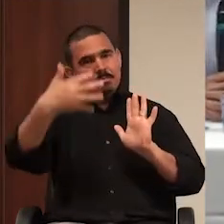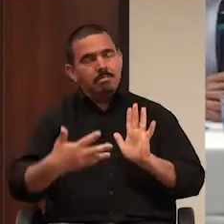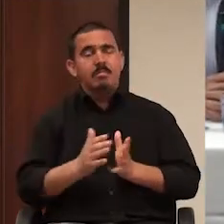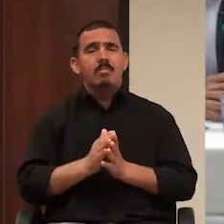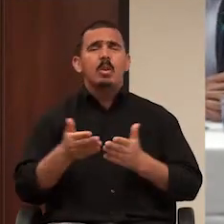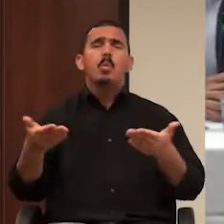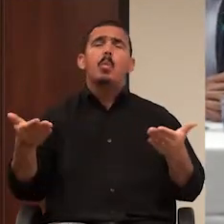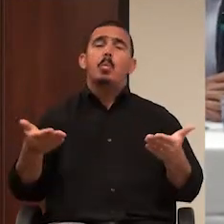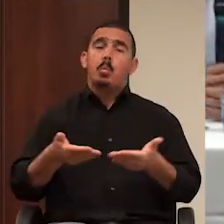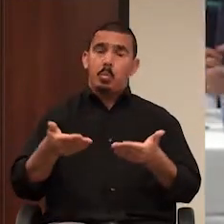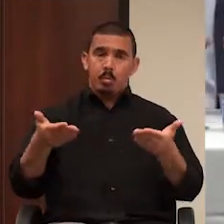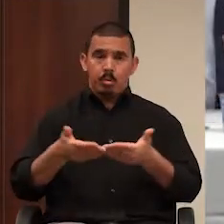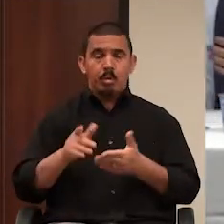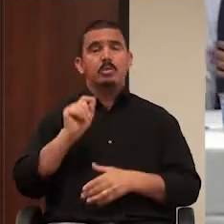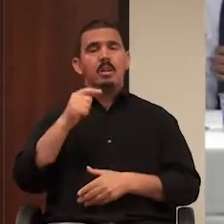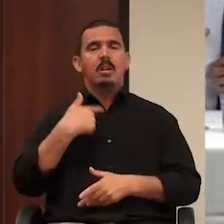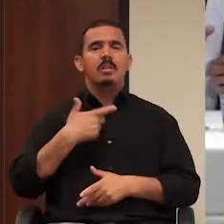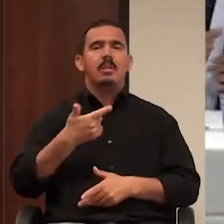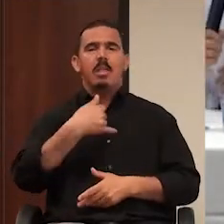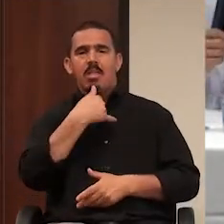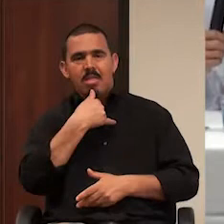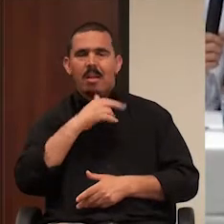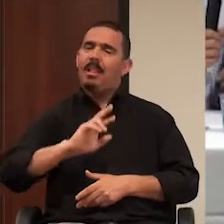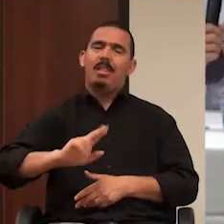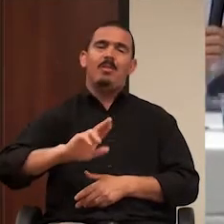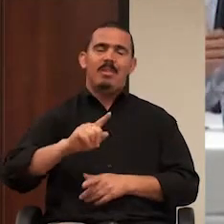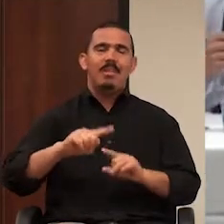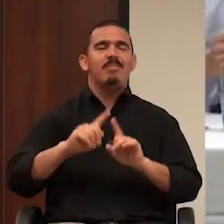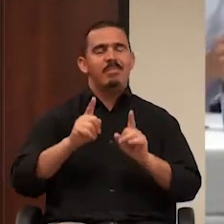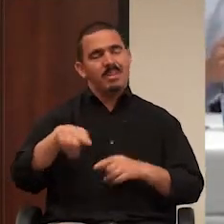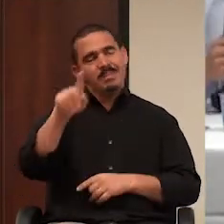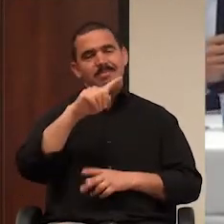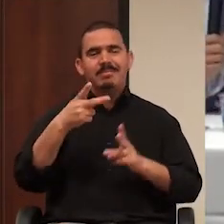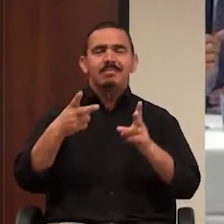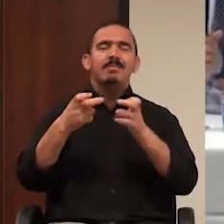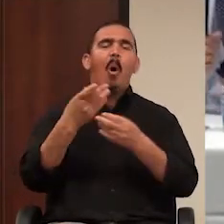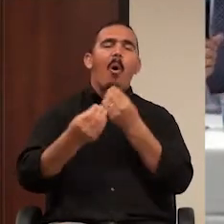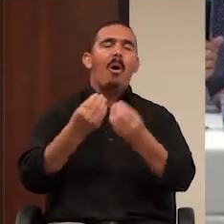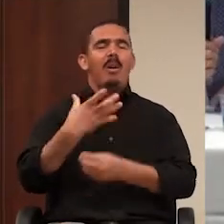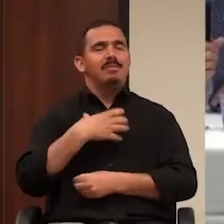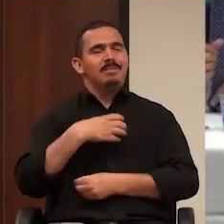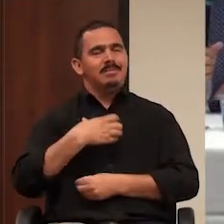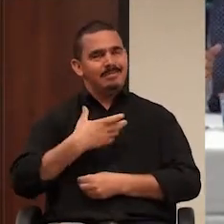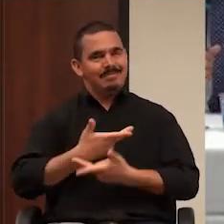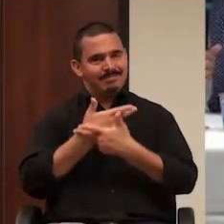Hoje, não é que eu estou menos animado, é que você vai ver como as coisas vão funcionando, né?